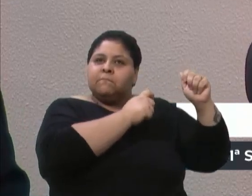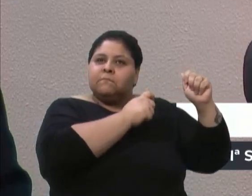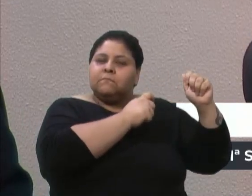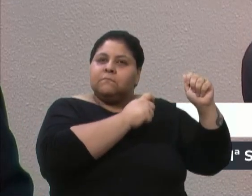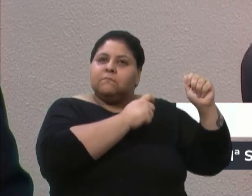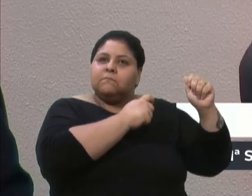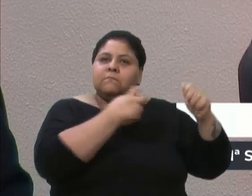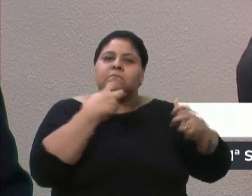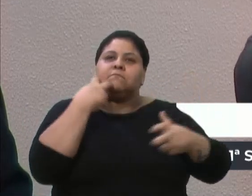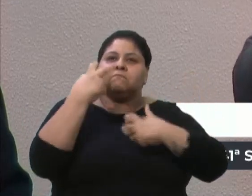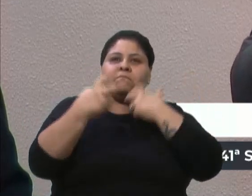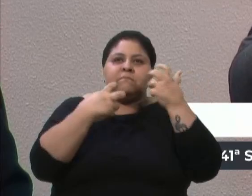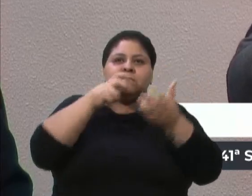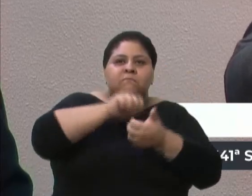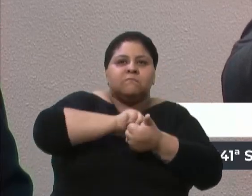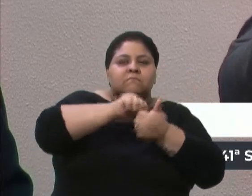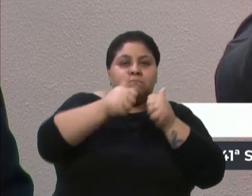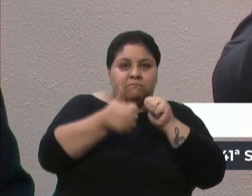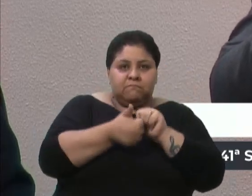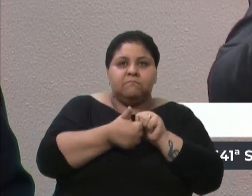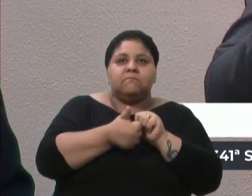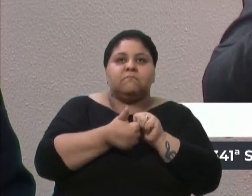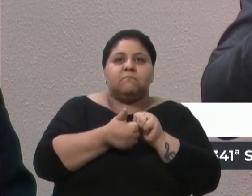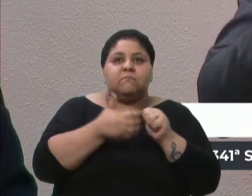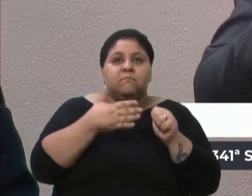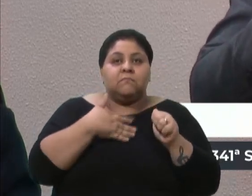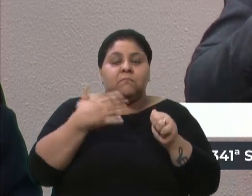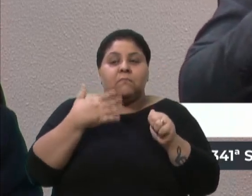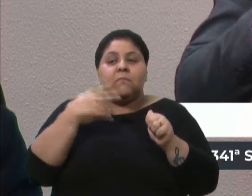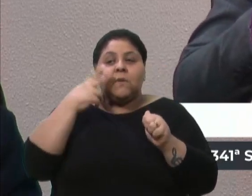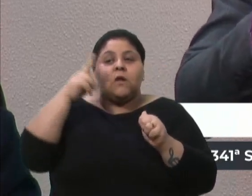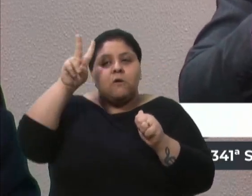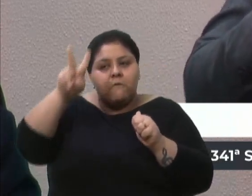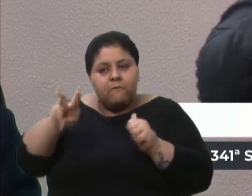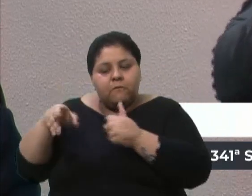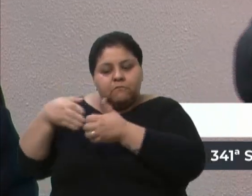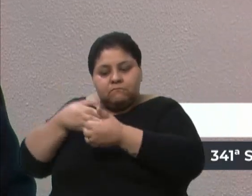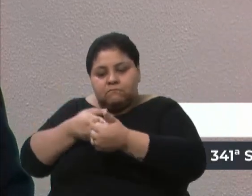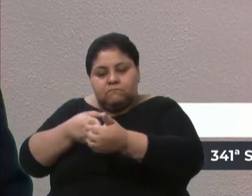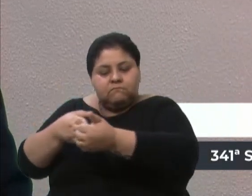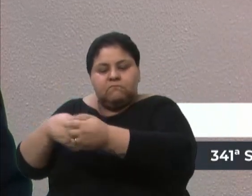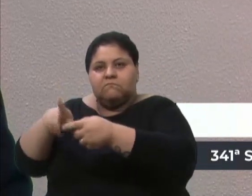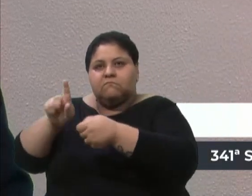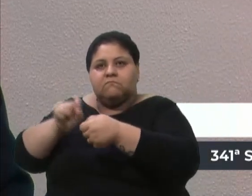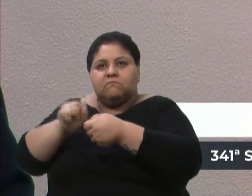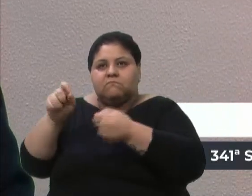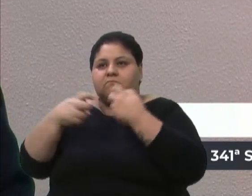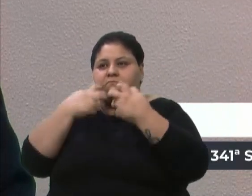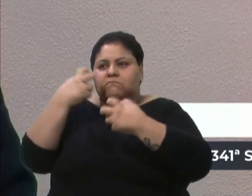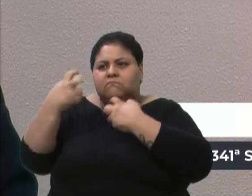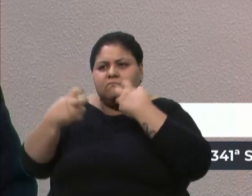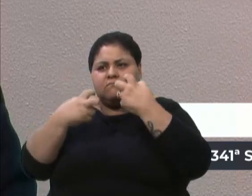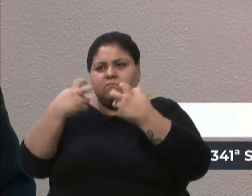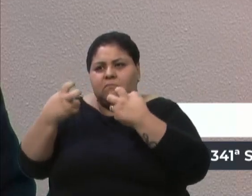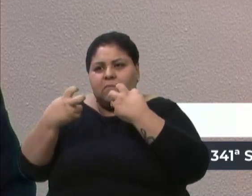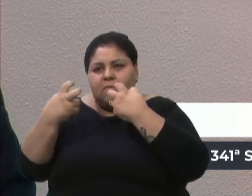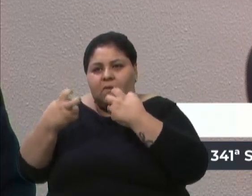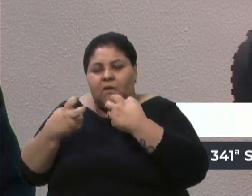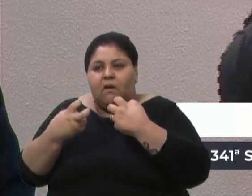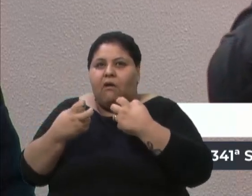Comentaristas esportivos, e diga de passagem, eu tenho presenciado e acompanhado, fazem comentários que deixam os homens para